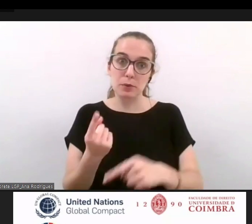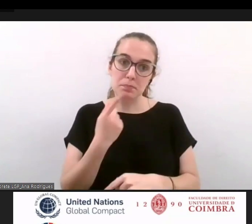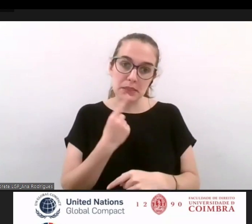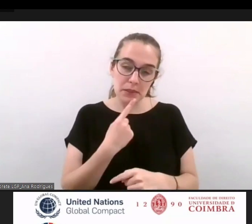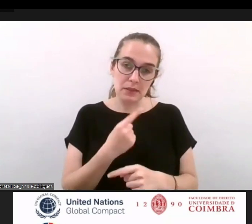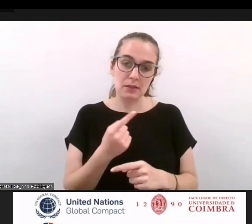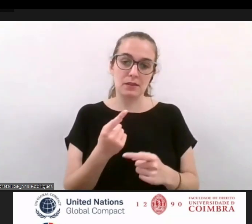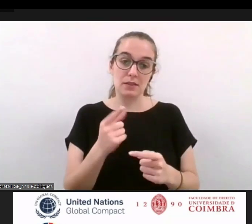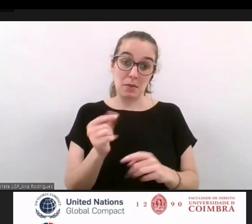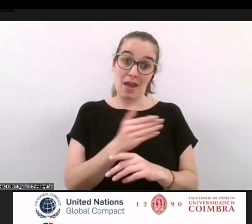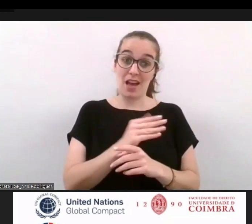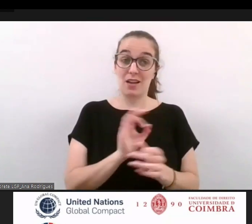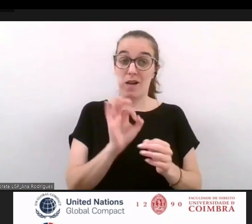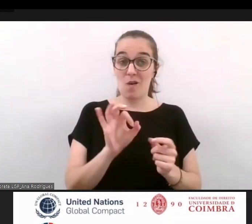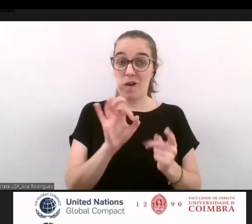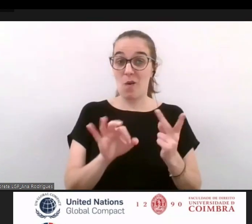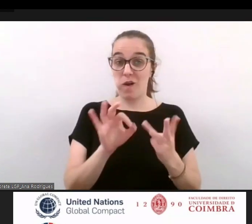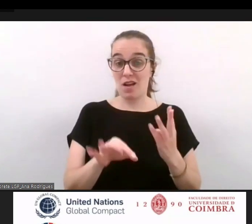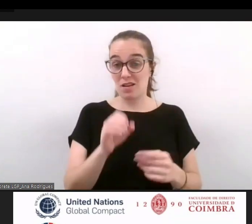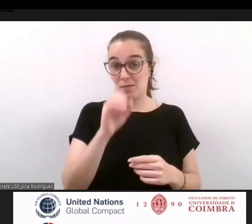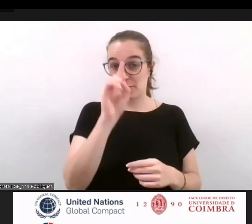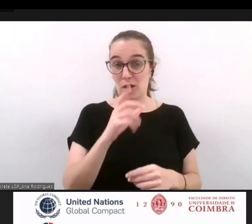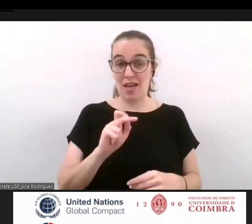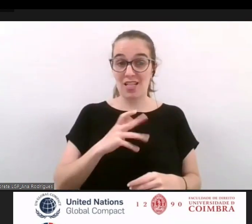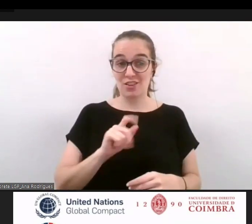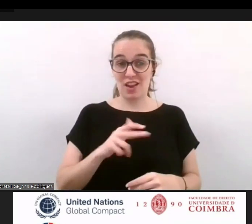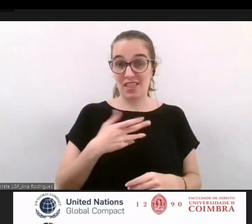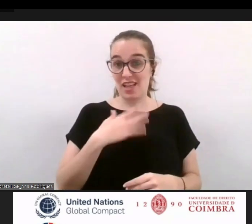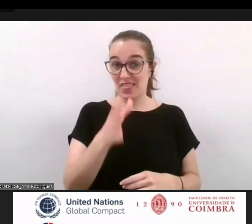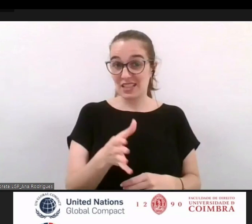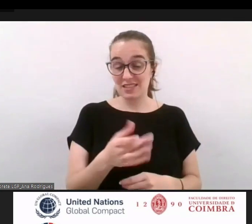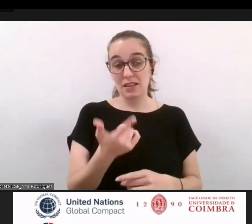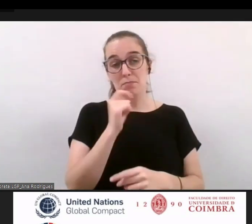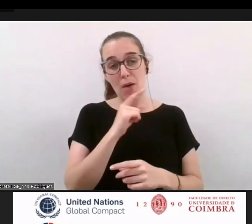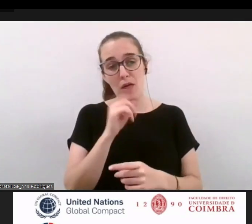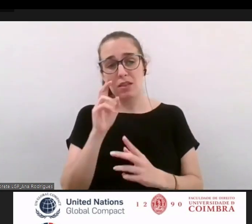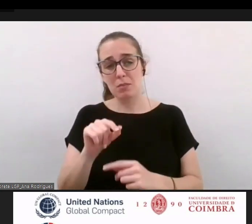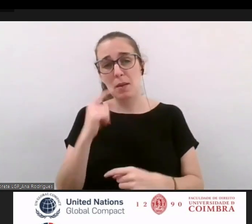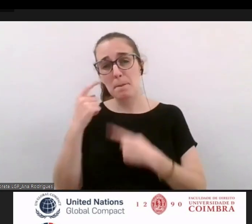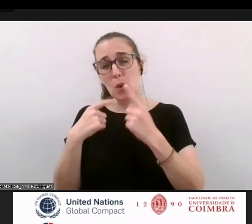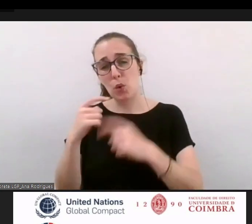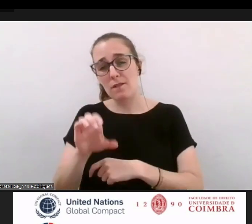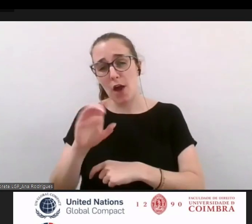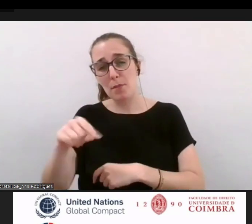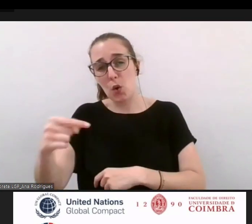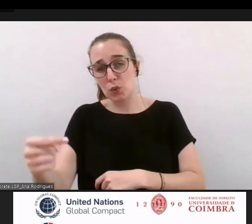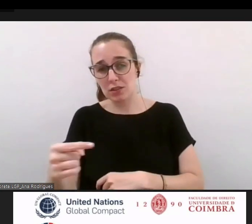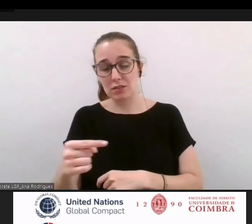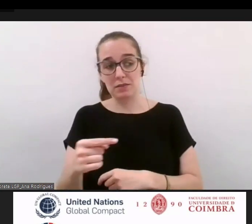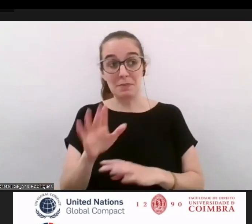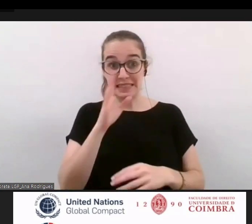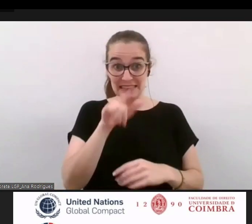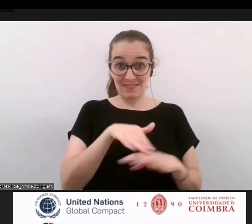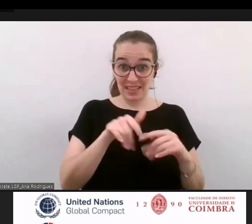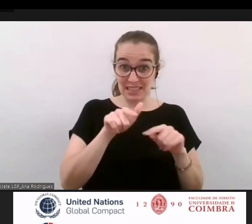sugestões que a professora Alexandra acabou de elencar, é uma excelente forma de começar